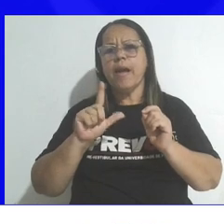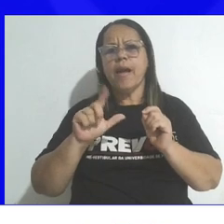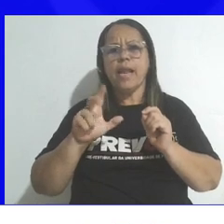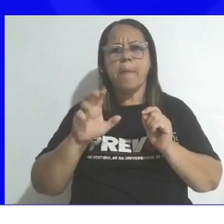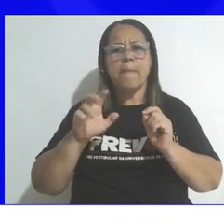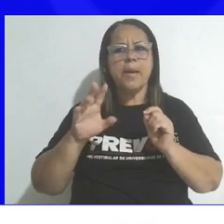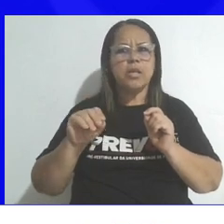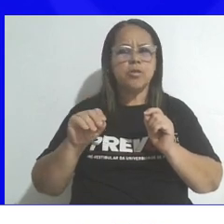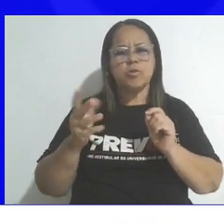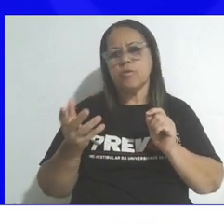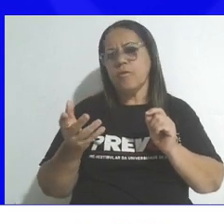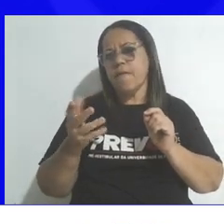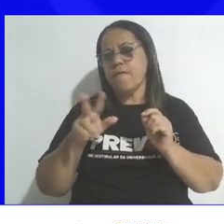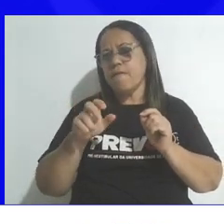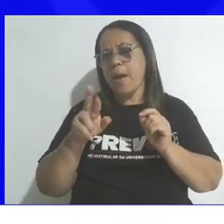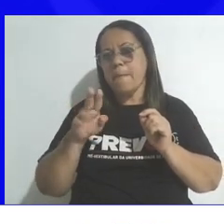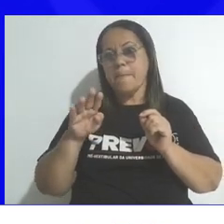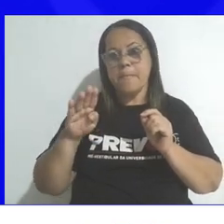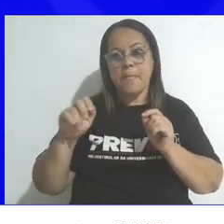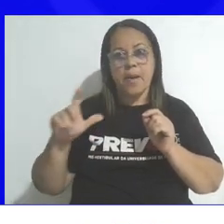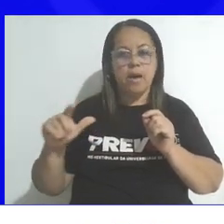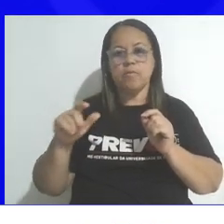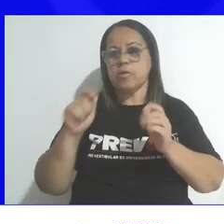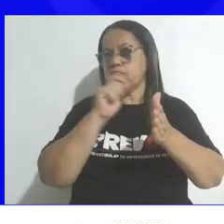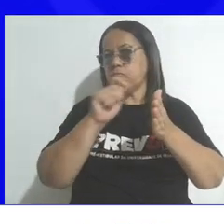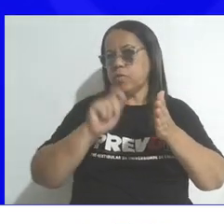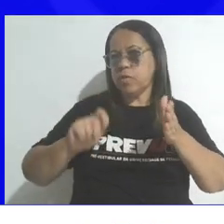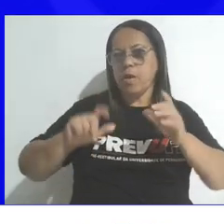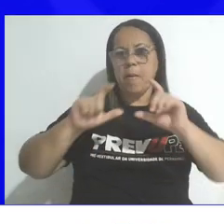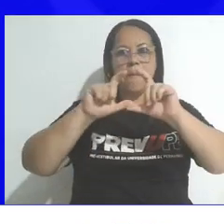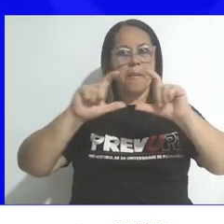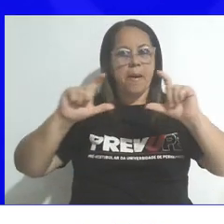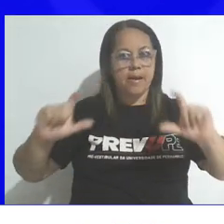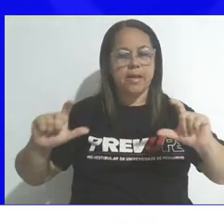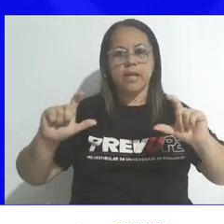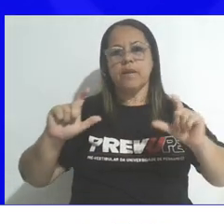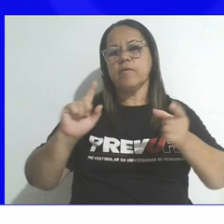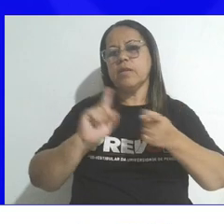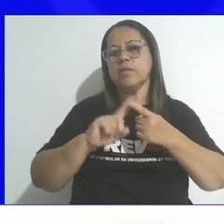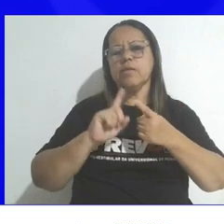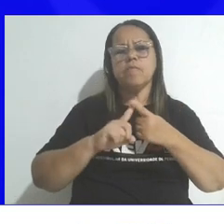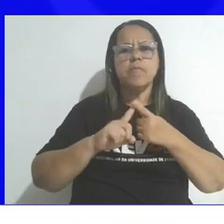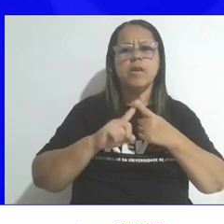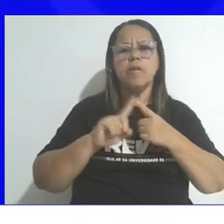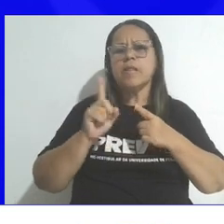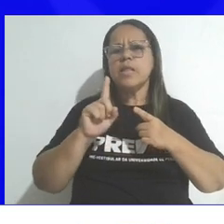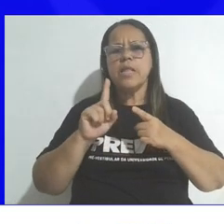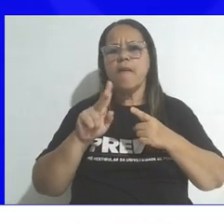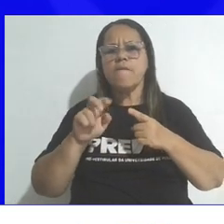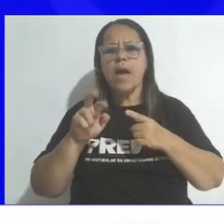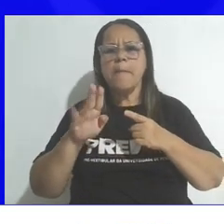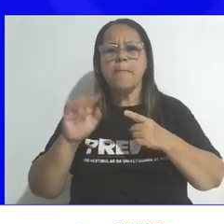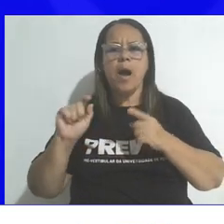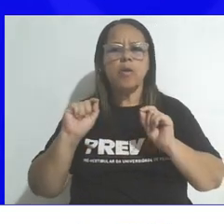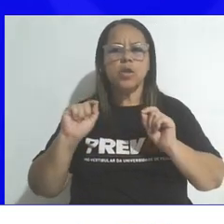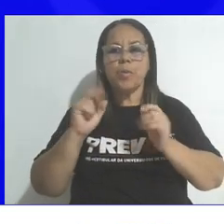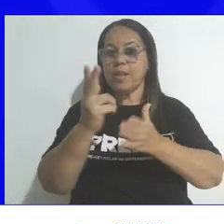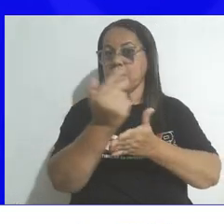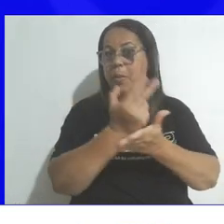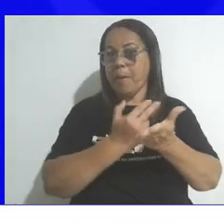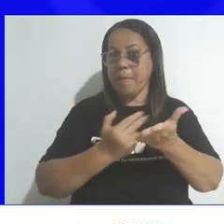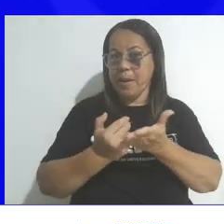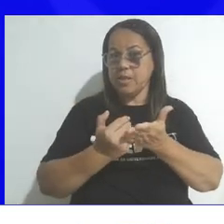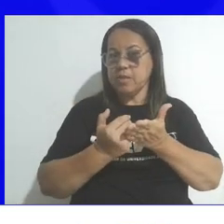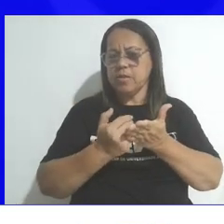palavra escrita, as frases, né, parágrafos. E os não verbais são aqueles que possuem imagens. Então, na